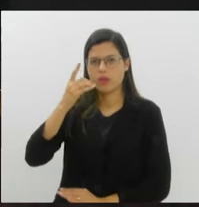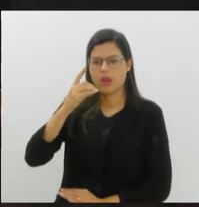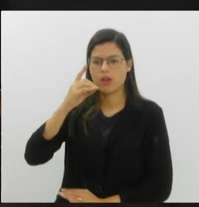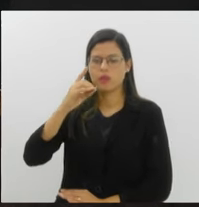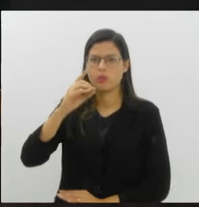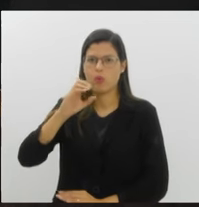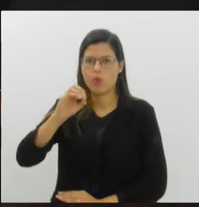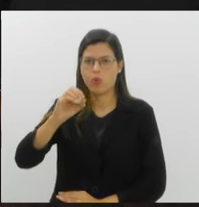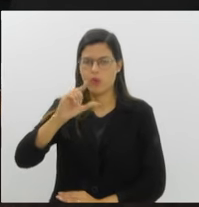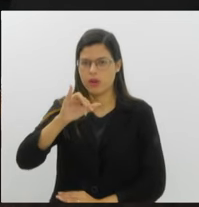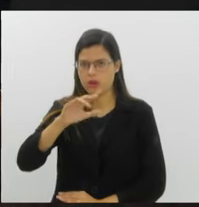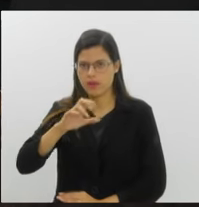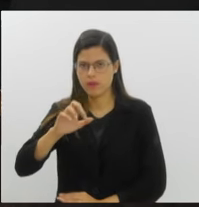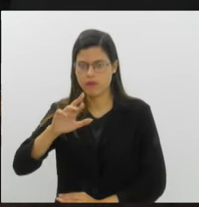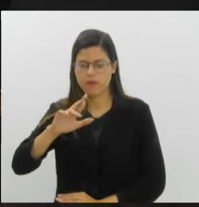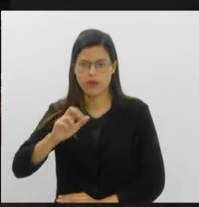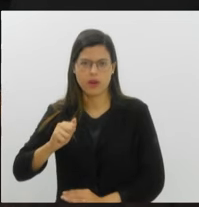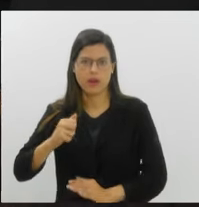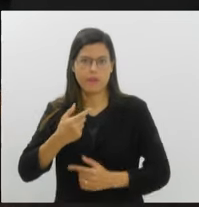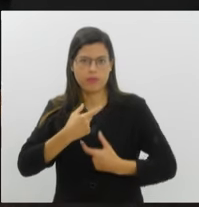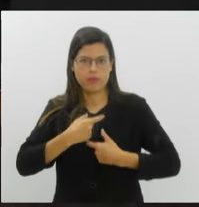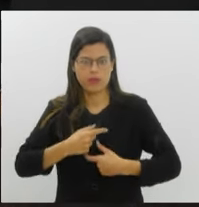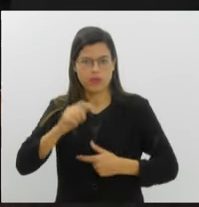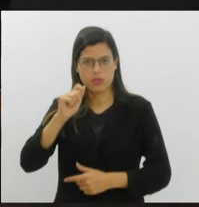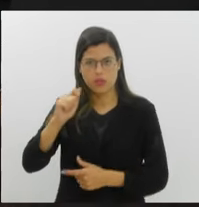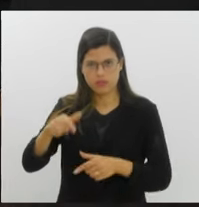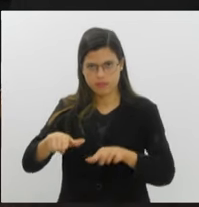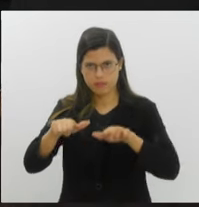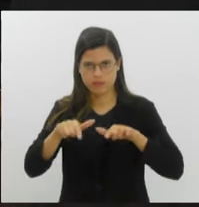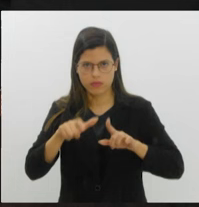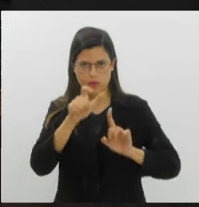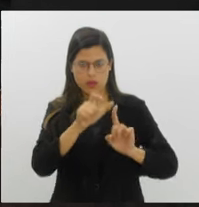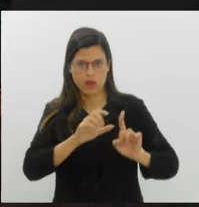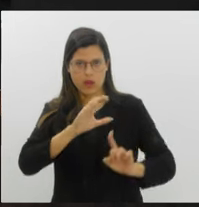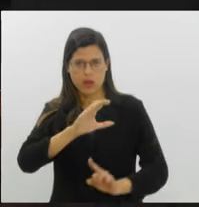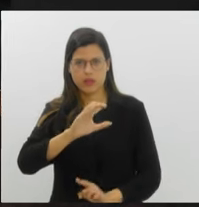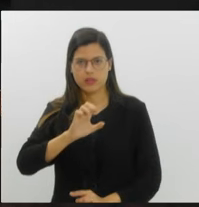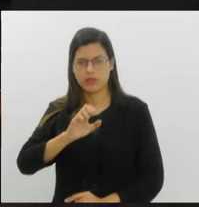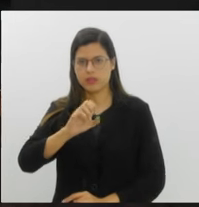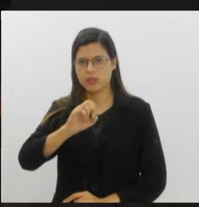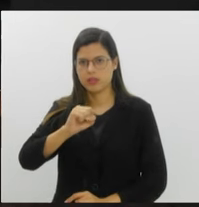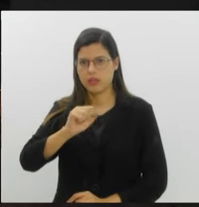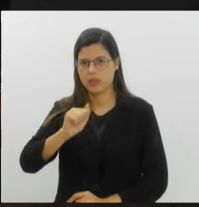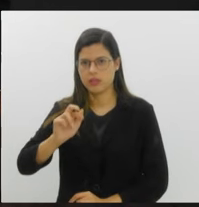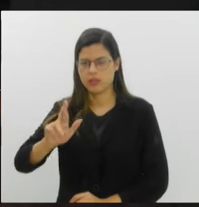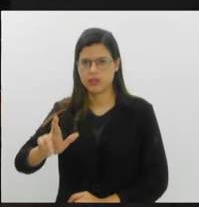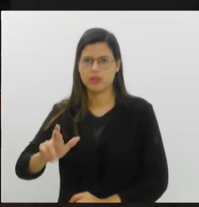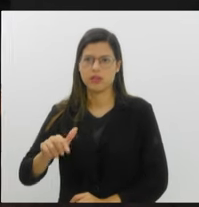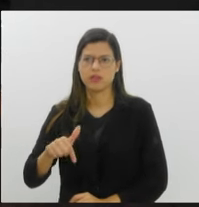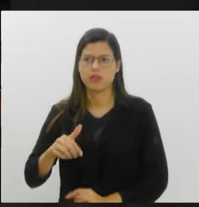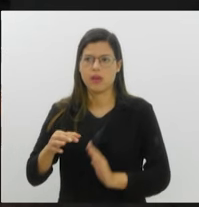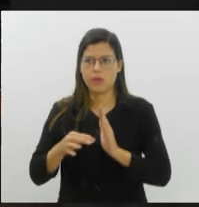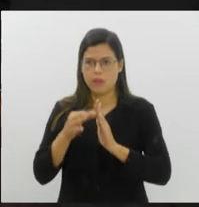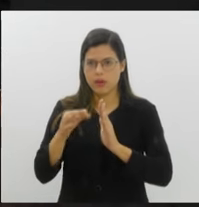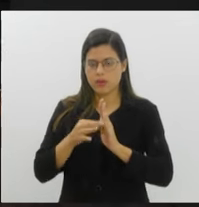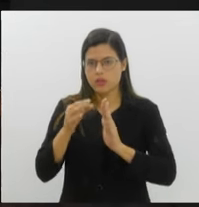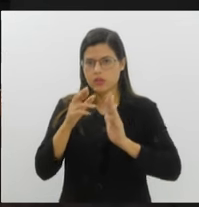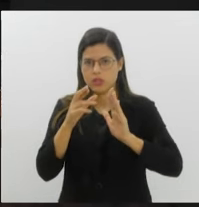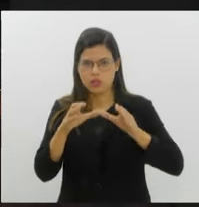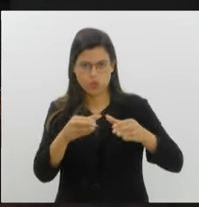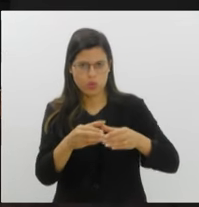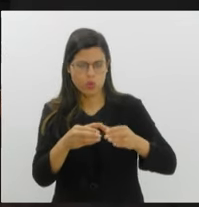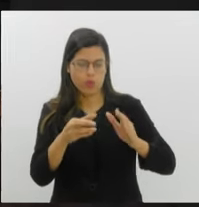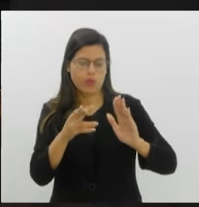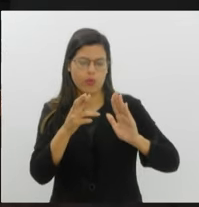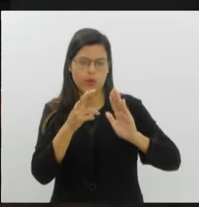medalha Tiradentes, o respectivo diploma, ao senhor César Marques Carvalho. Parecer da Comissão de Normas Internas e